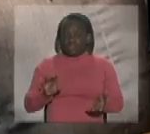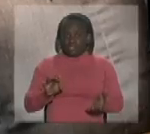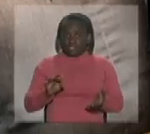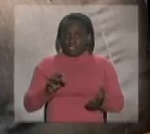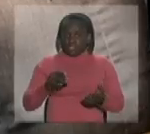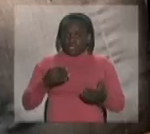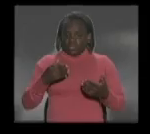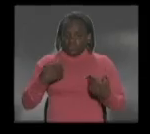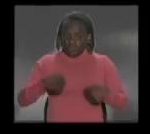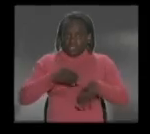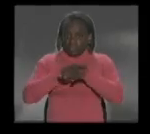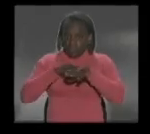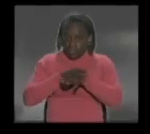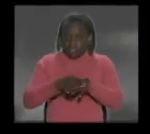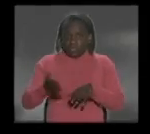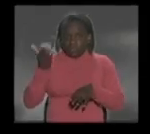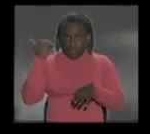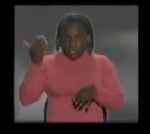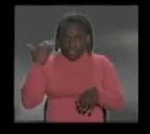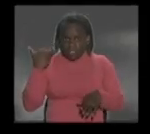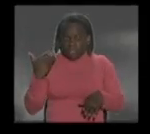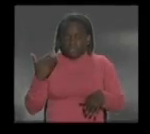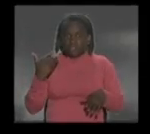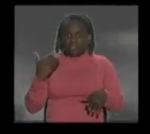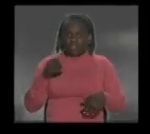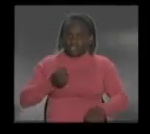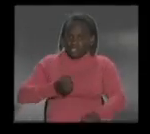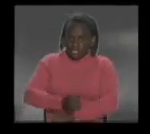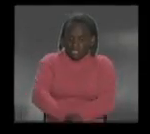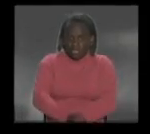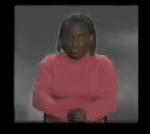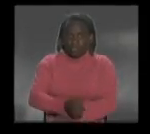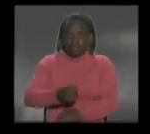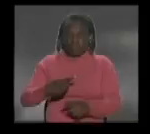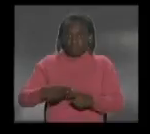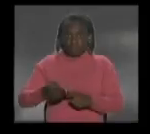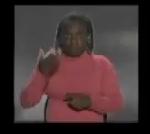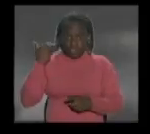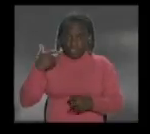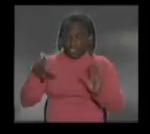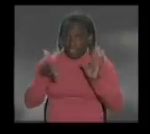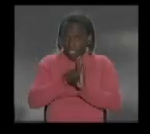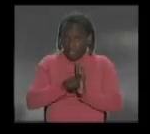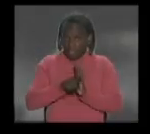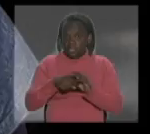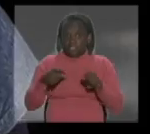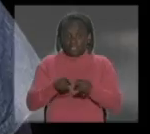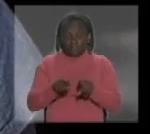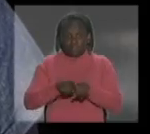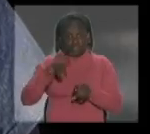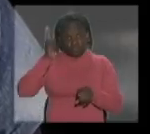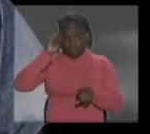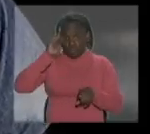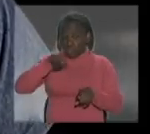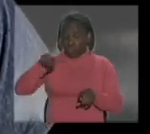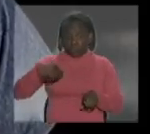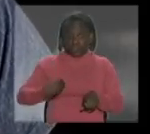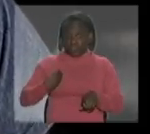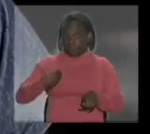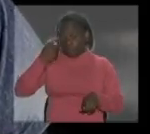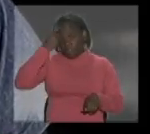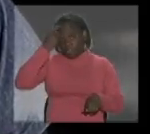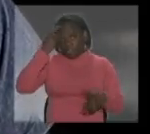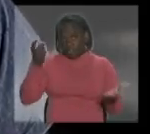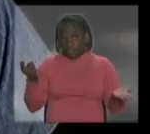modo, dialogar com esse passado escravista, que é um passado do ponto de vista da lei, mas é um cotidiano do ponto de vista das